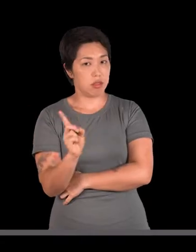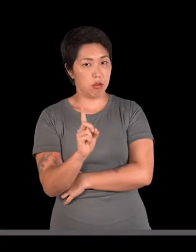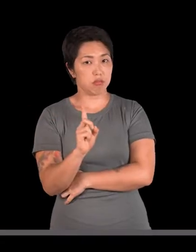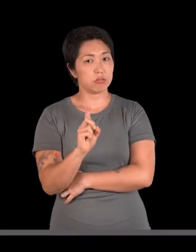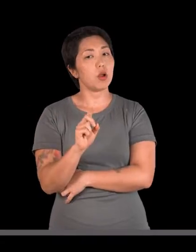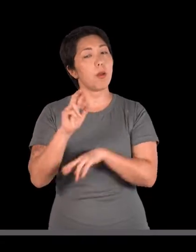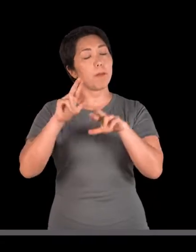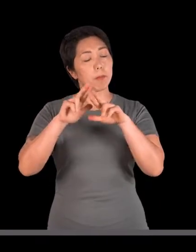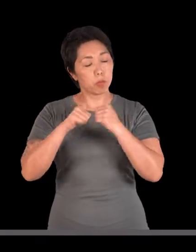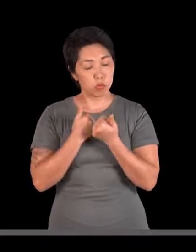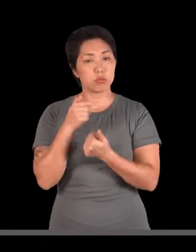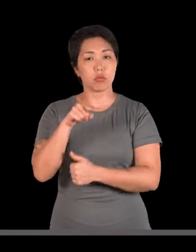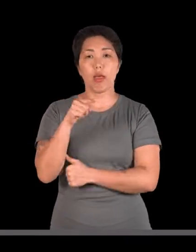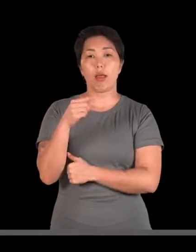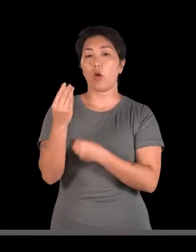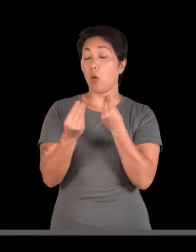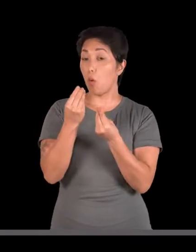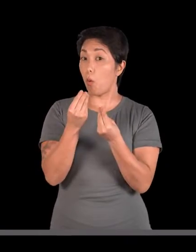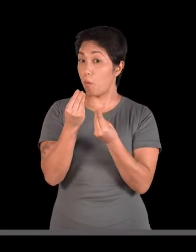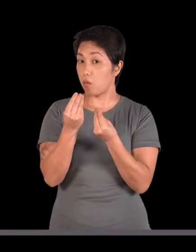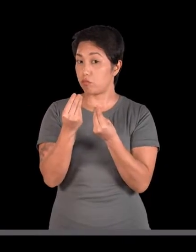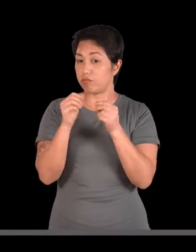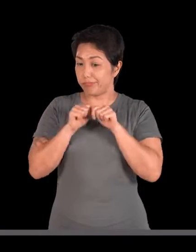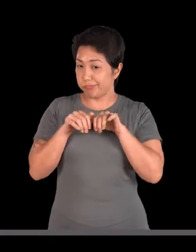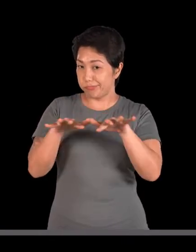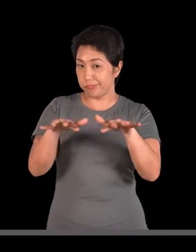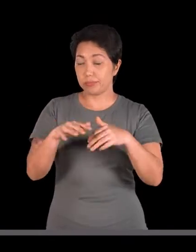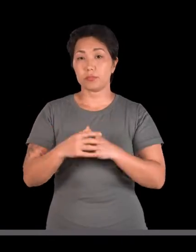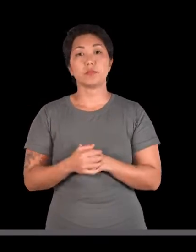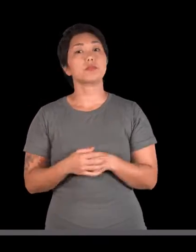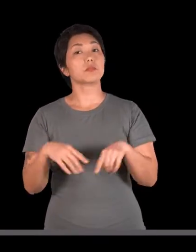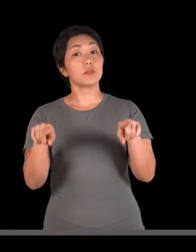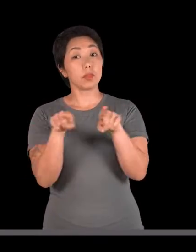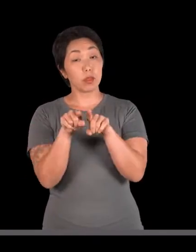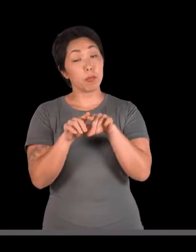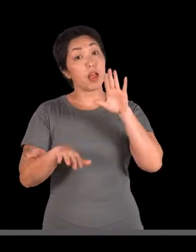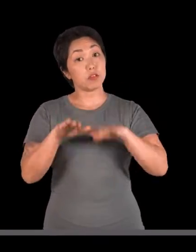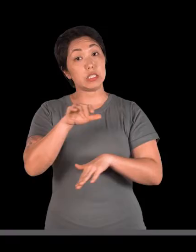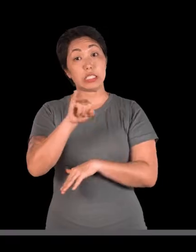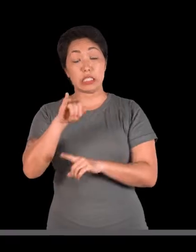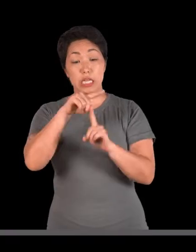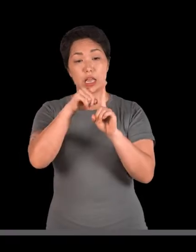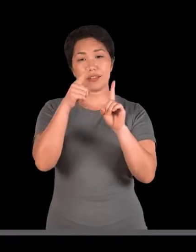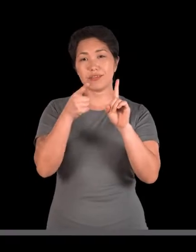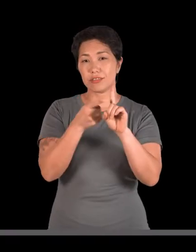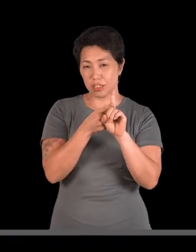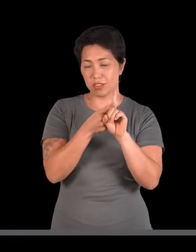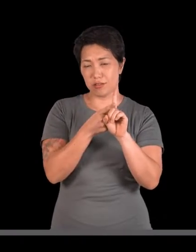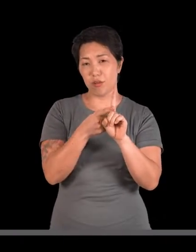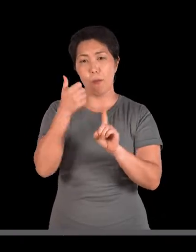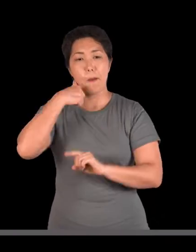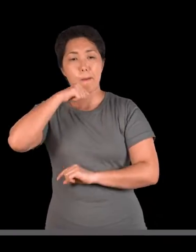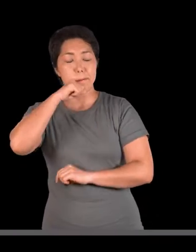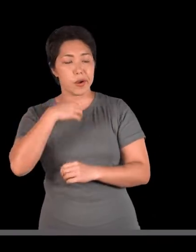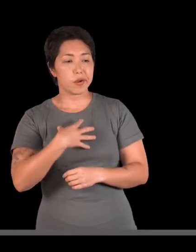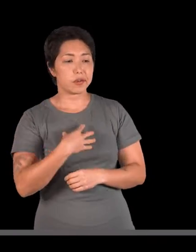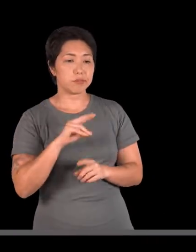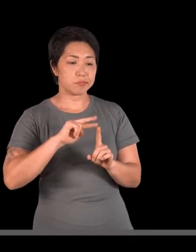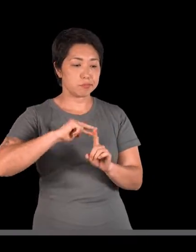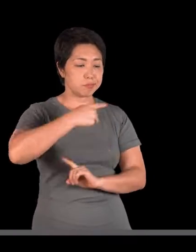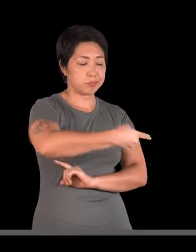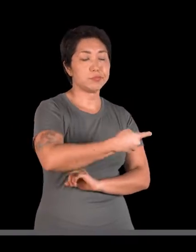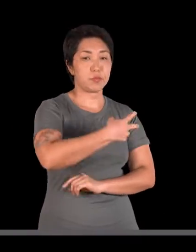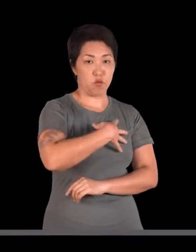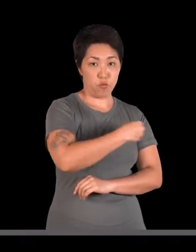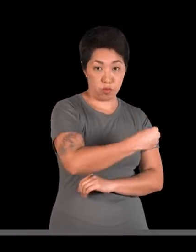preservativo. O ponto tá aí, então, como são transmitidas. Alguns casos também de mãe para filha no caso da gestação, às vezes no parto,